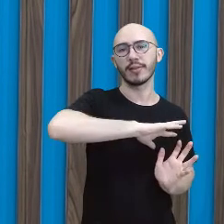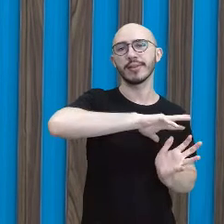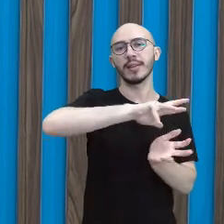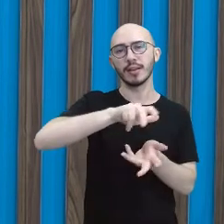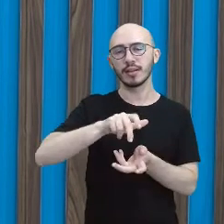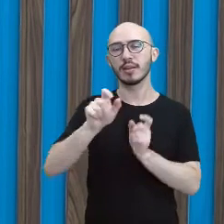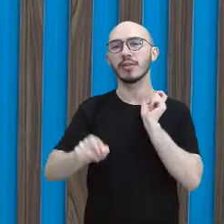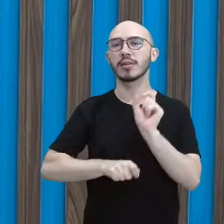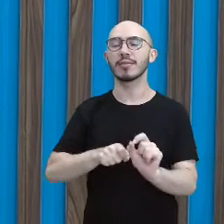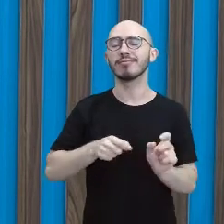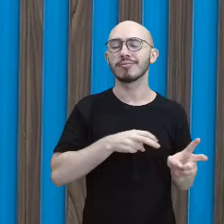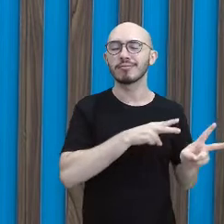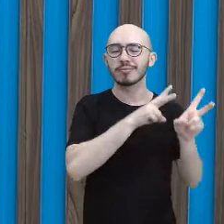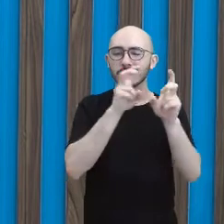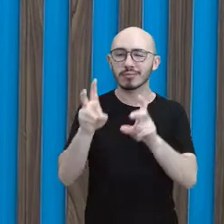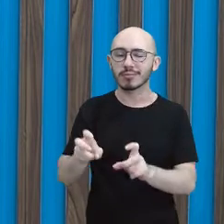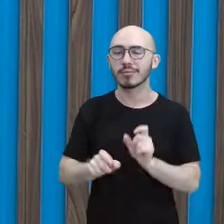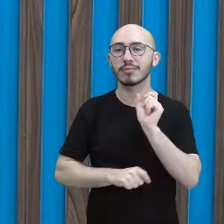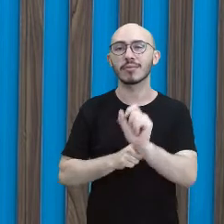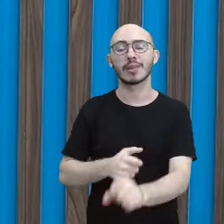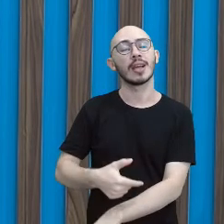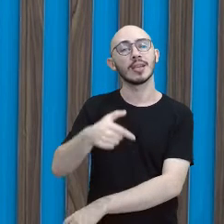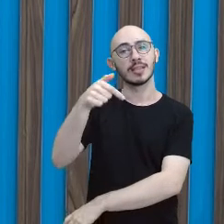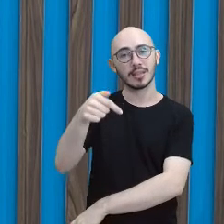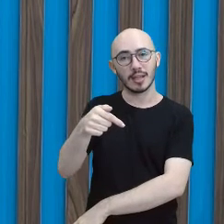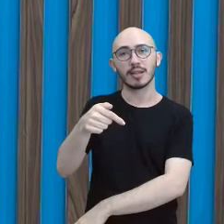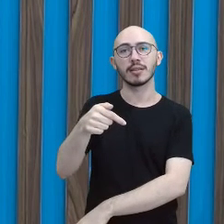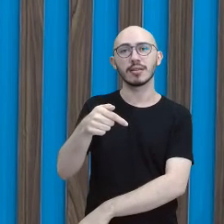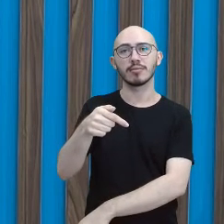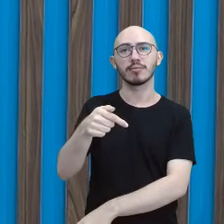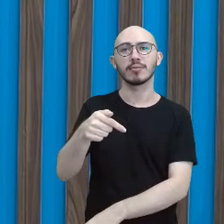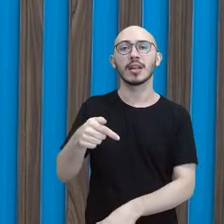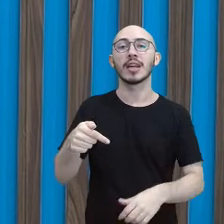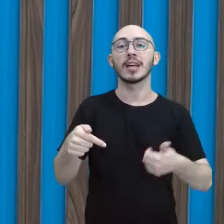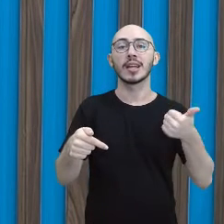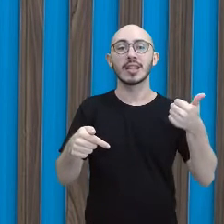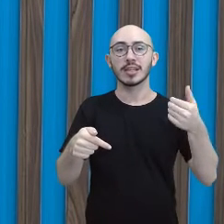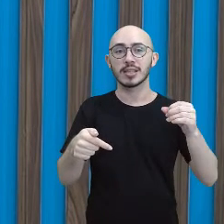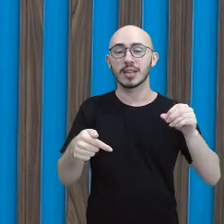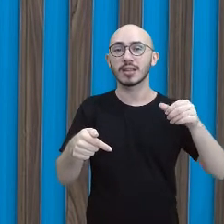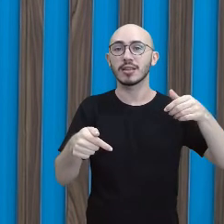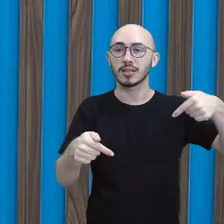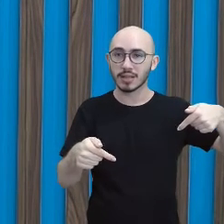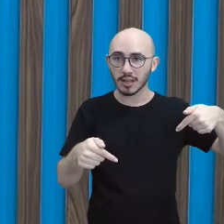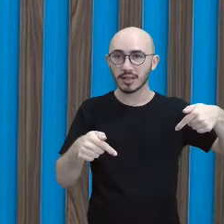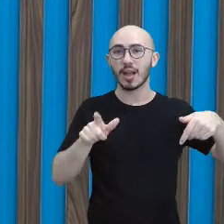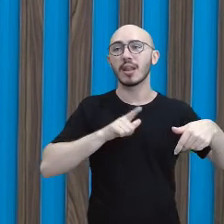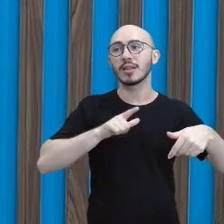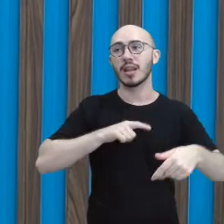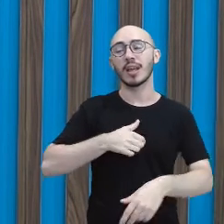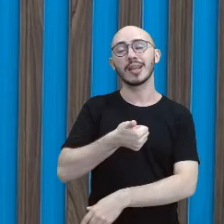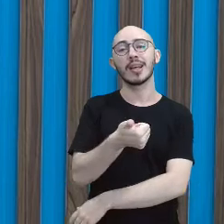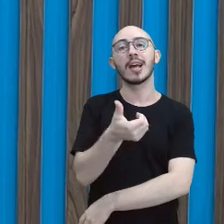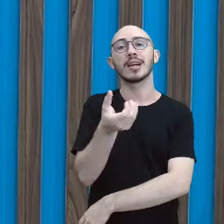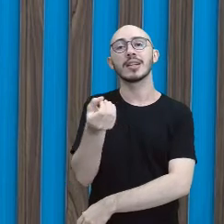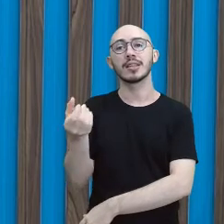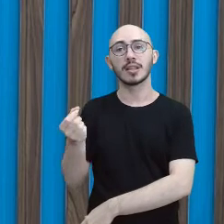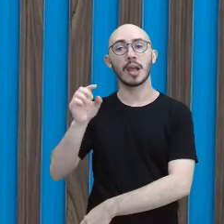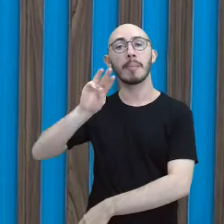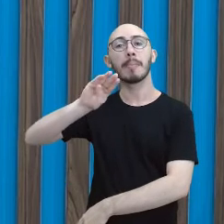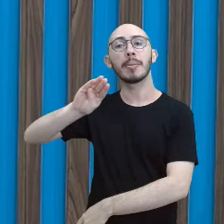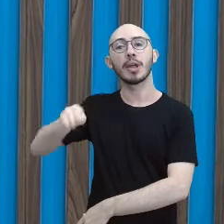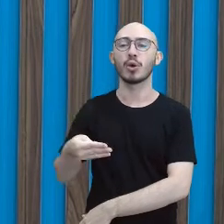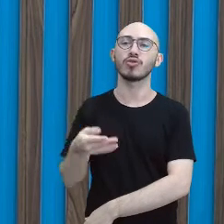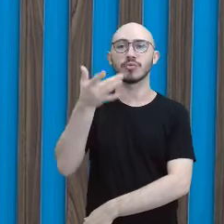observa a diferença do 7 para o 107, a gente tem aí 100 bilhões de pessoas a mais do que a gente tem nesse momento, que